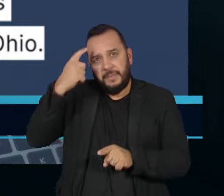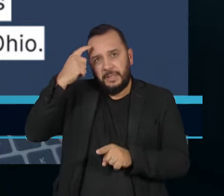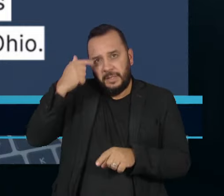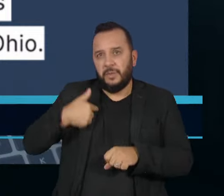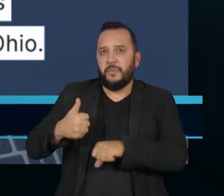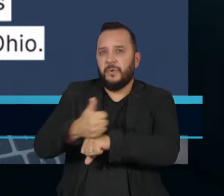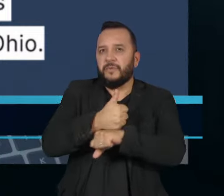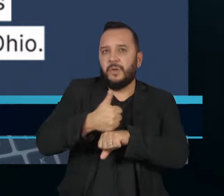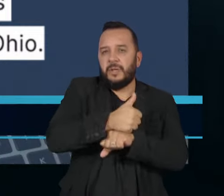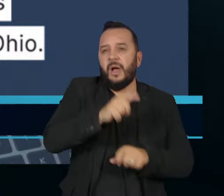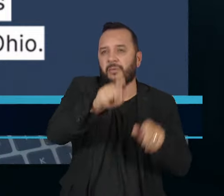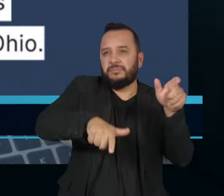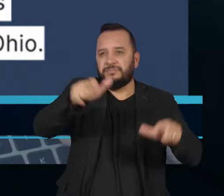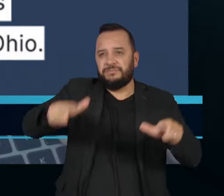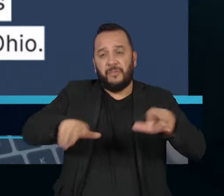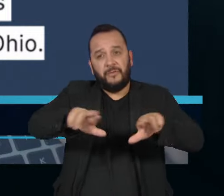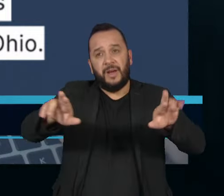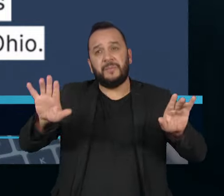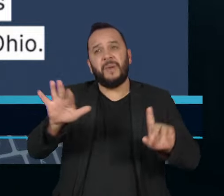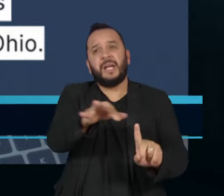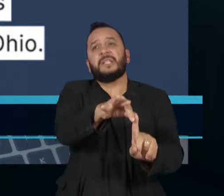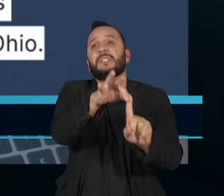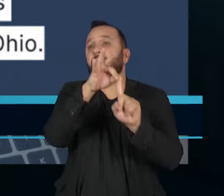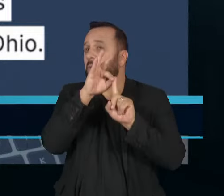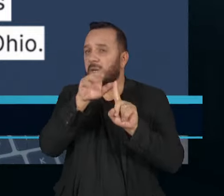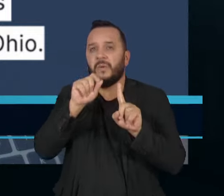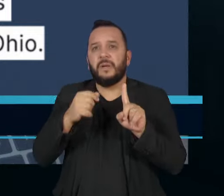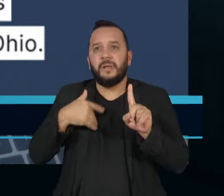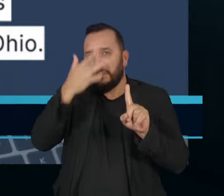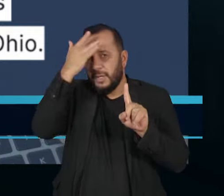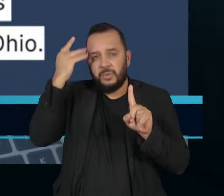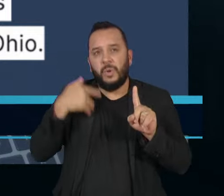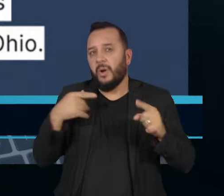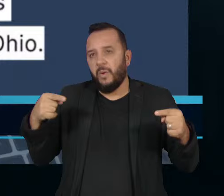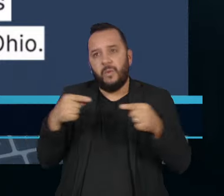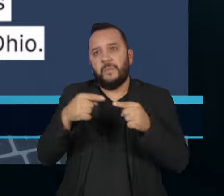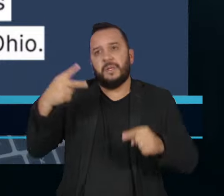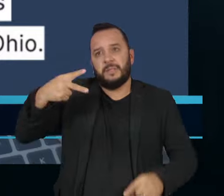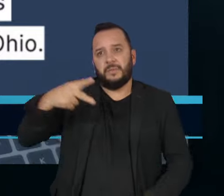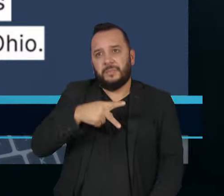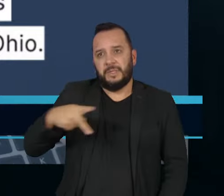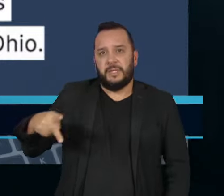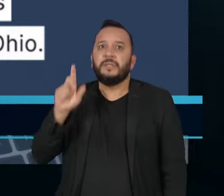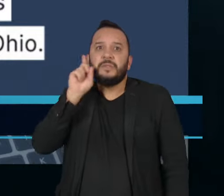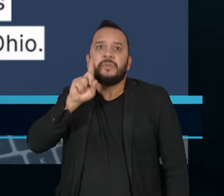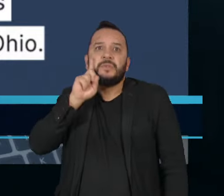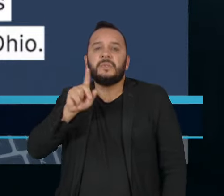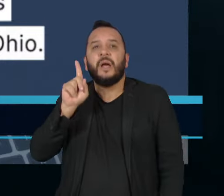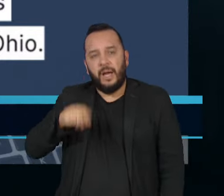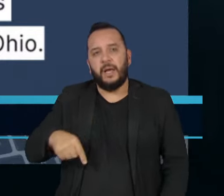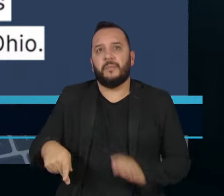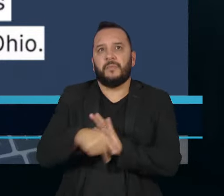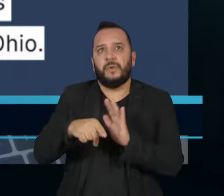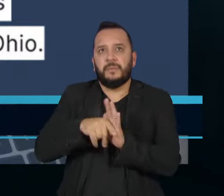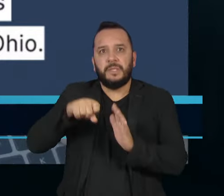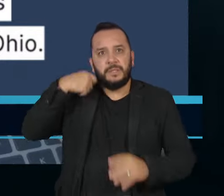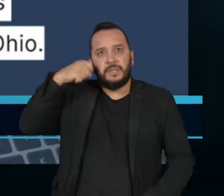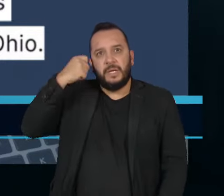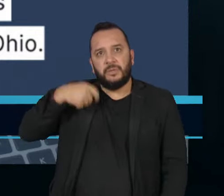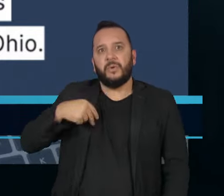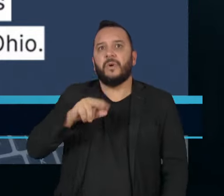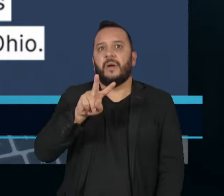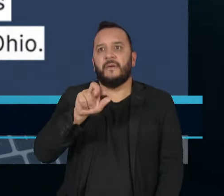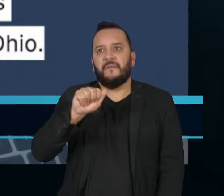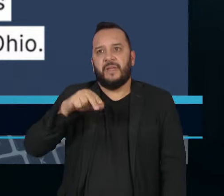muitos outros, decidi que a pessoa mais adequada para assumir o cargo de vice-presidente dos Estados Unidos é o senador J.D.